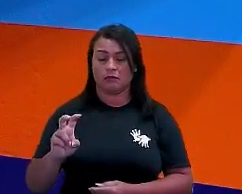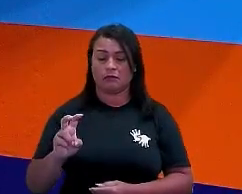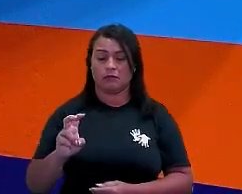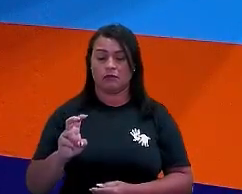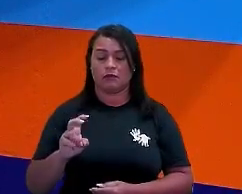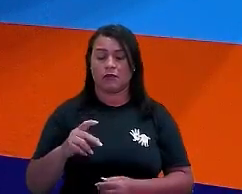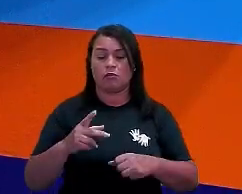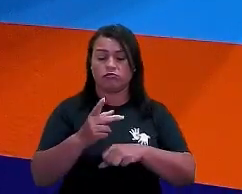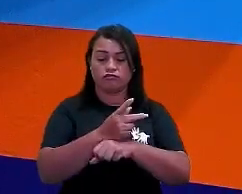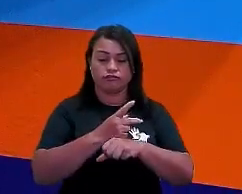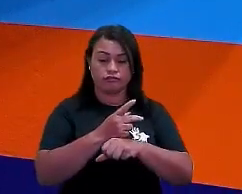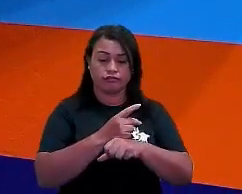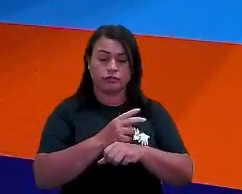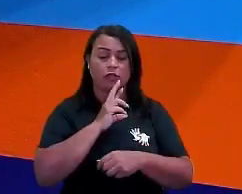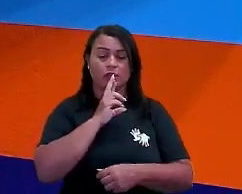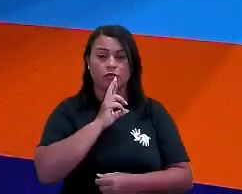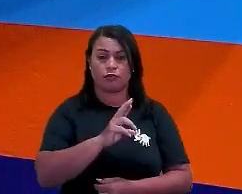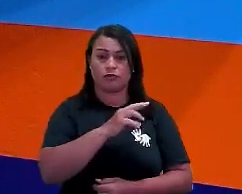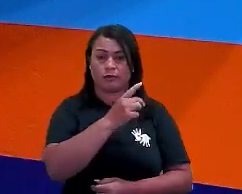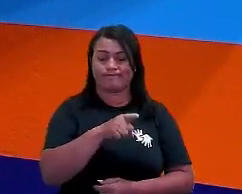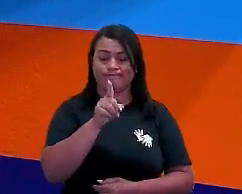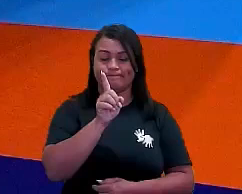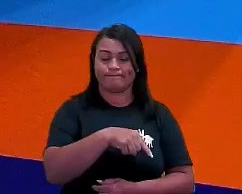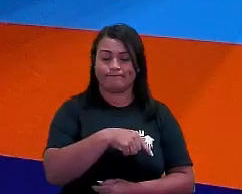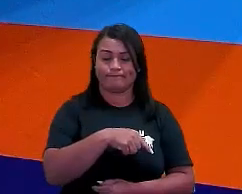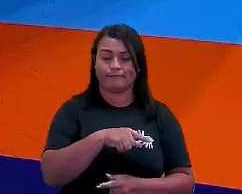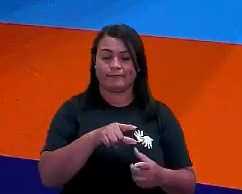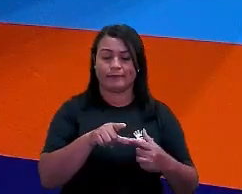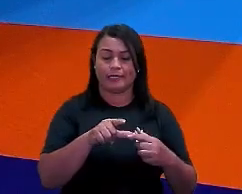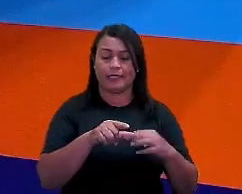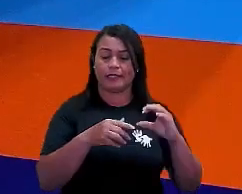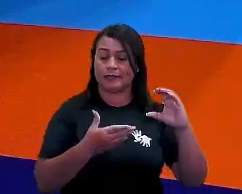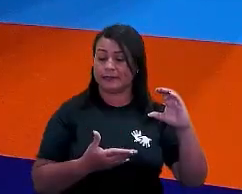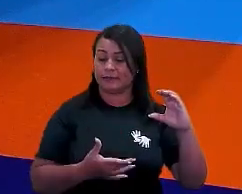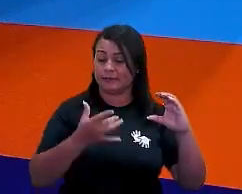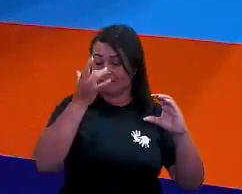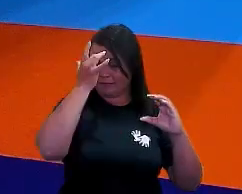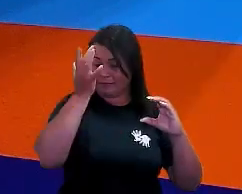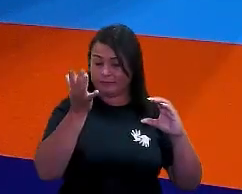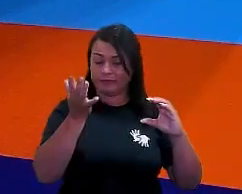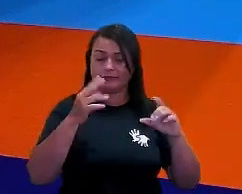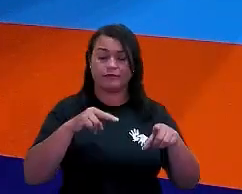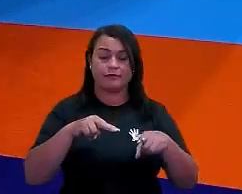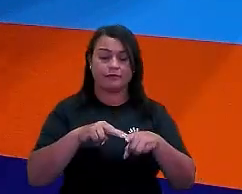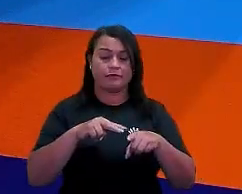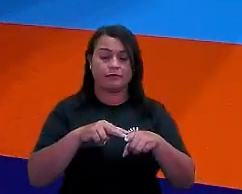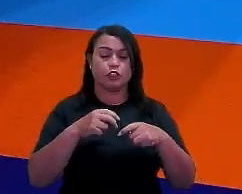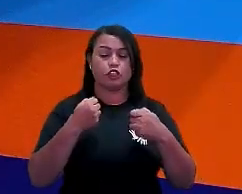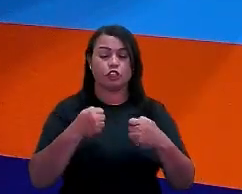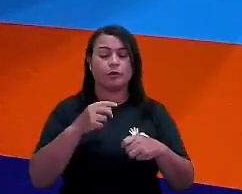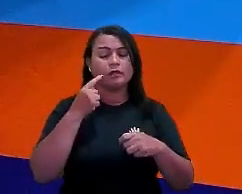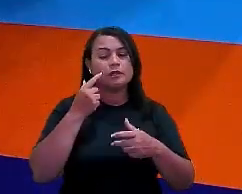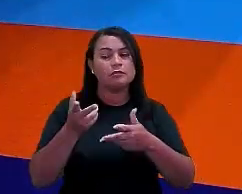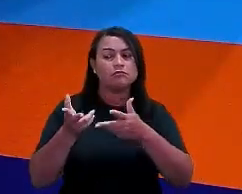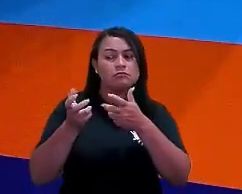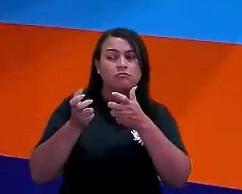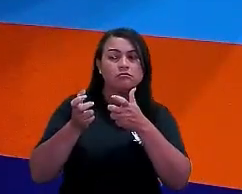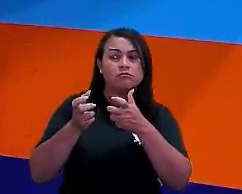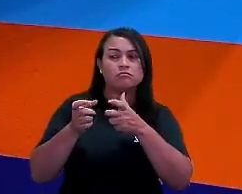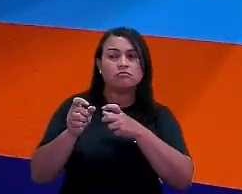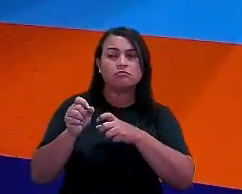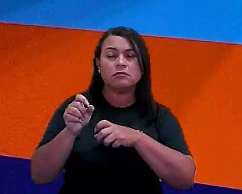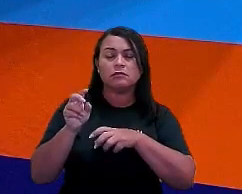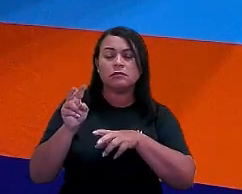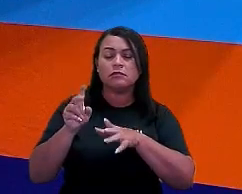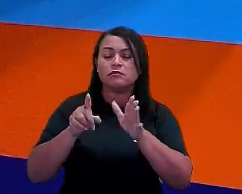aqui e marco minha resposta, tá certo? Viu como é fácil o gráfico de pizza? Eu só preciso olhar para ele, ver o que